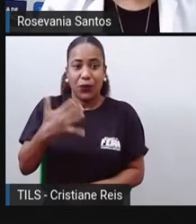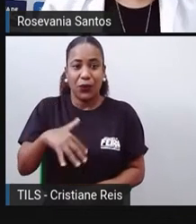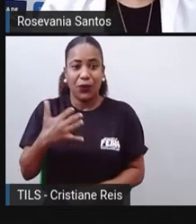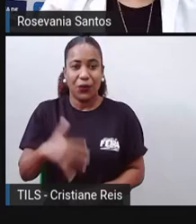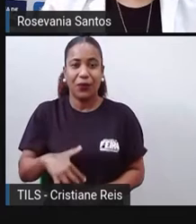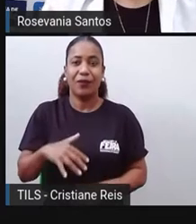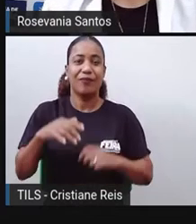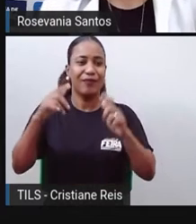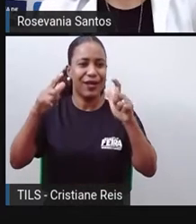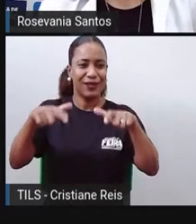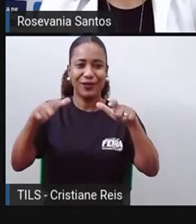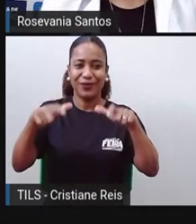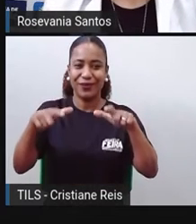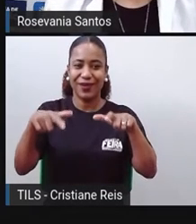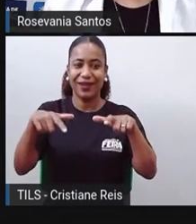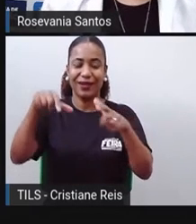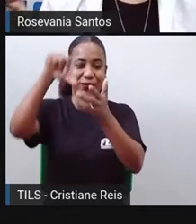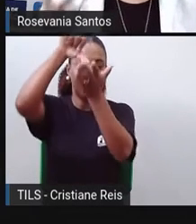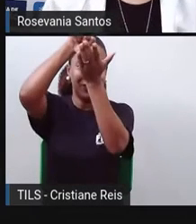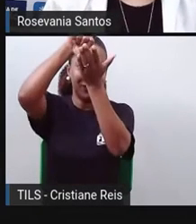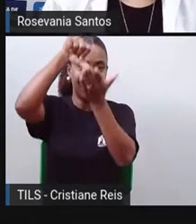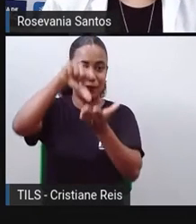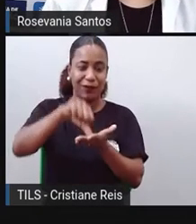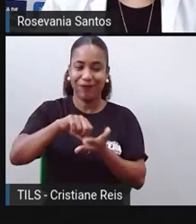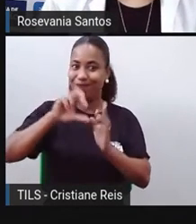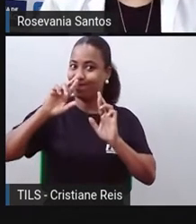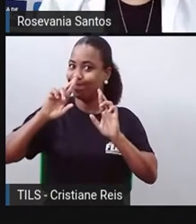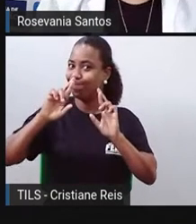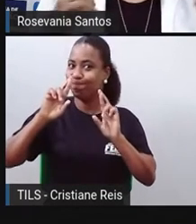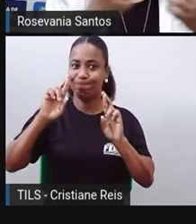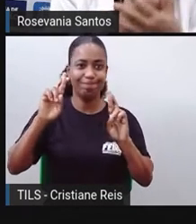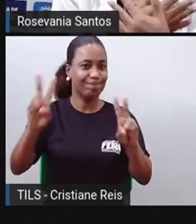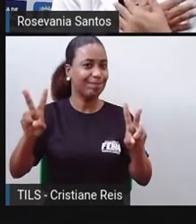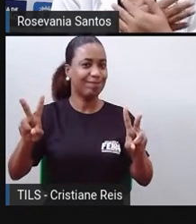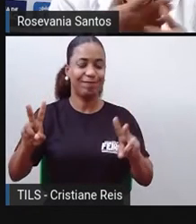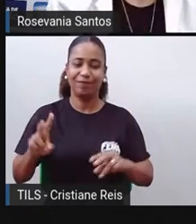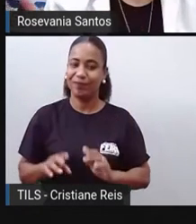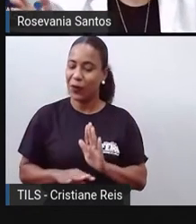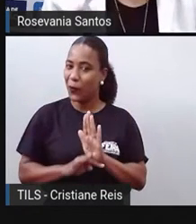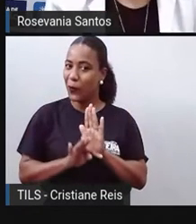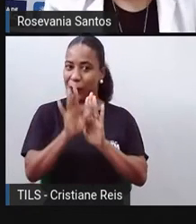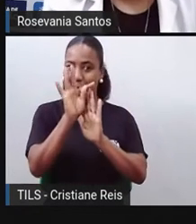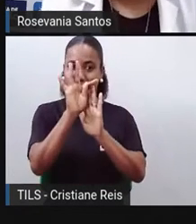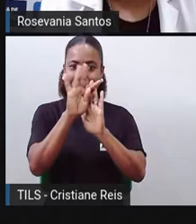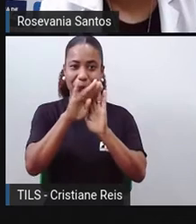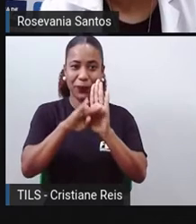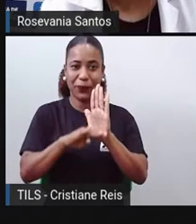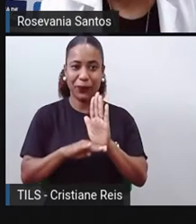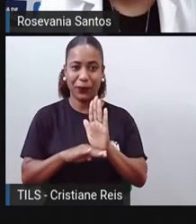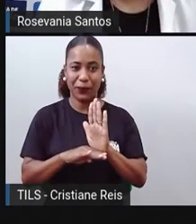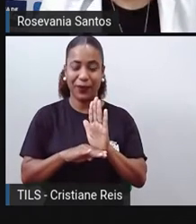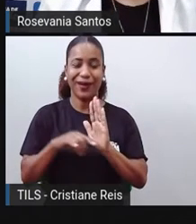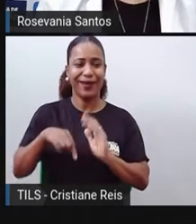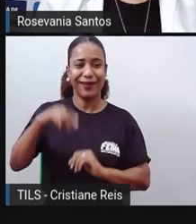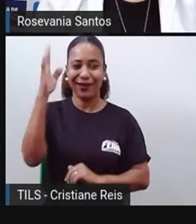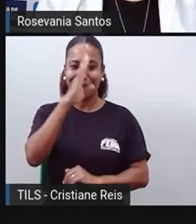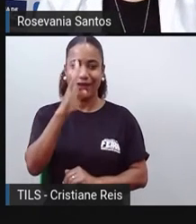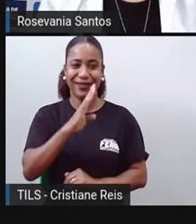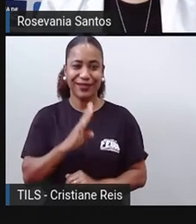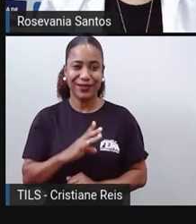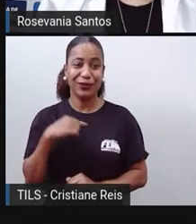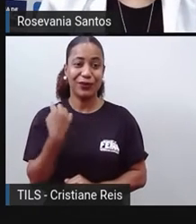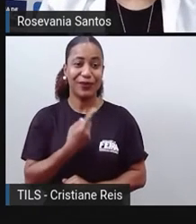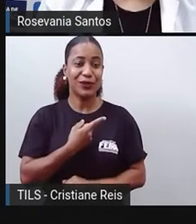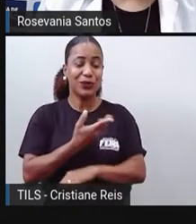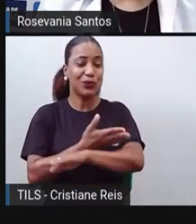diferente do que a gente está acostumado a estudar. Principalmente a gente aqui do Brasil, que está acostumado com as temperaturas, né, bem mais elevadas, e